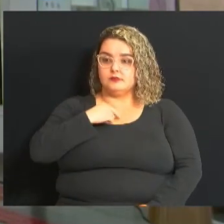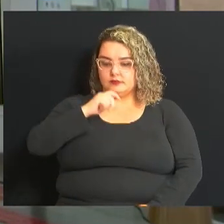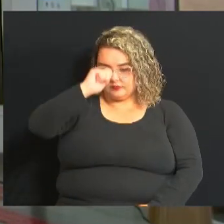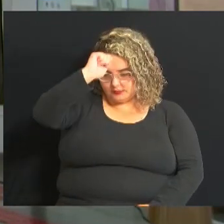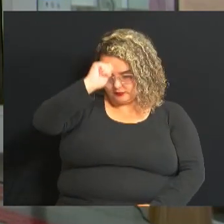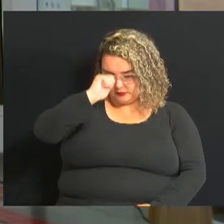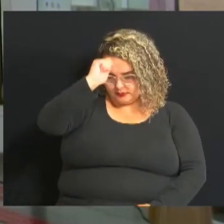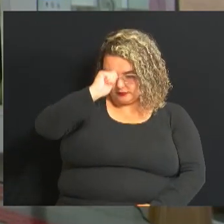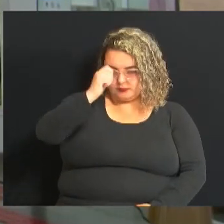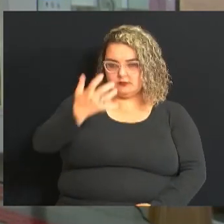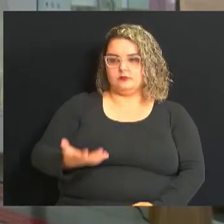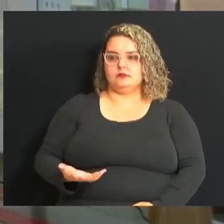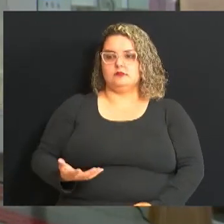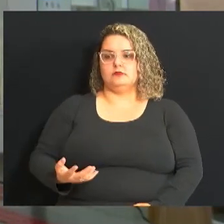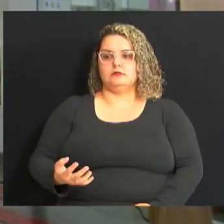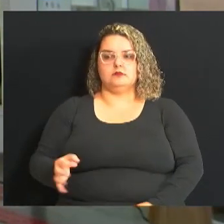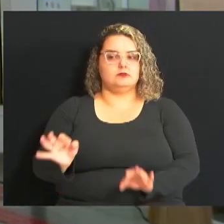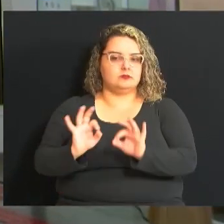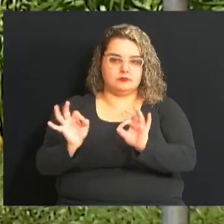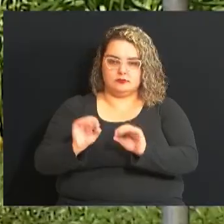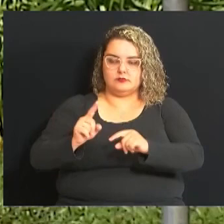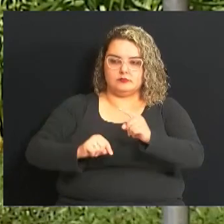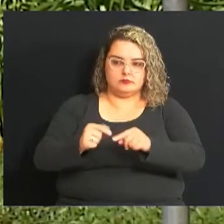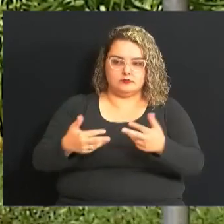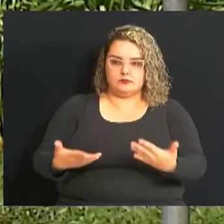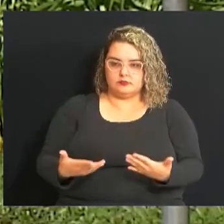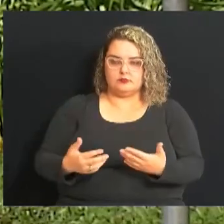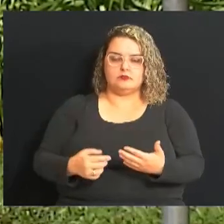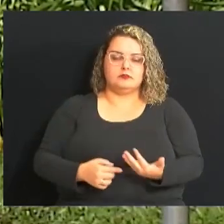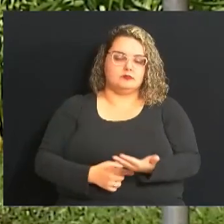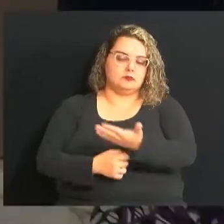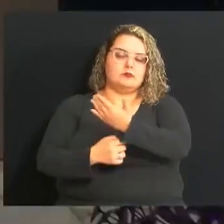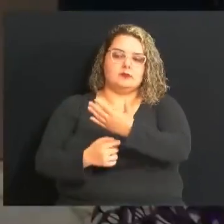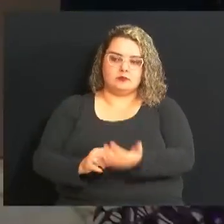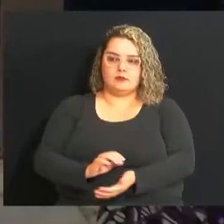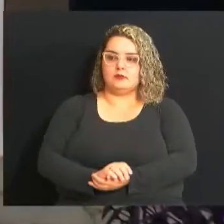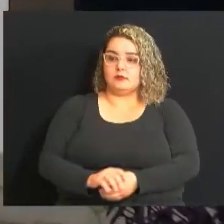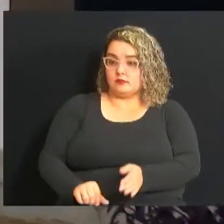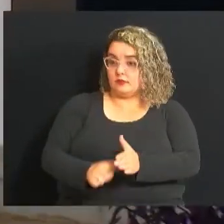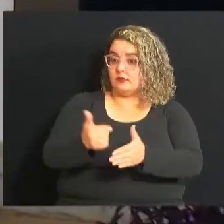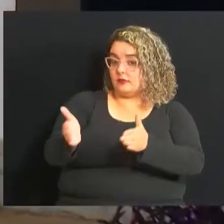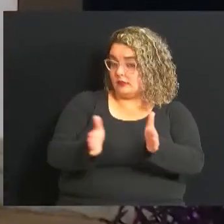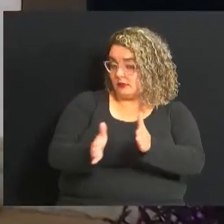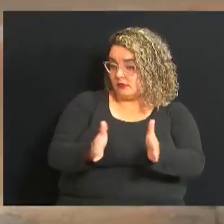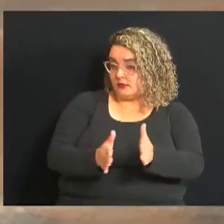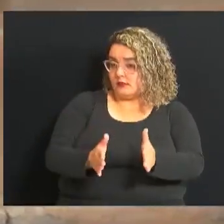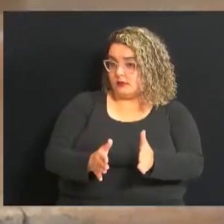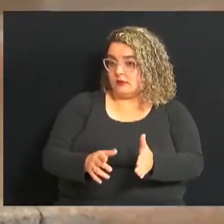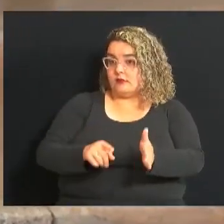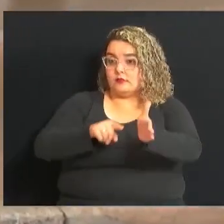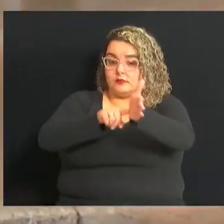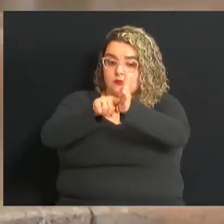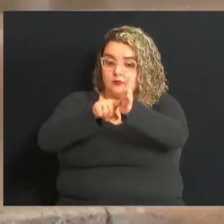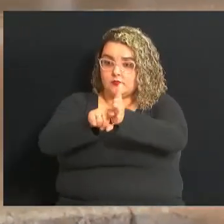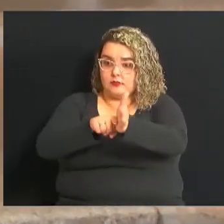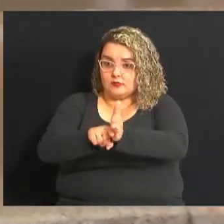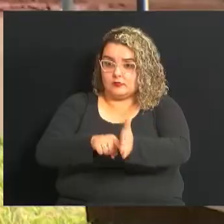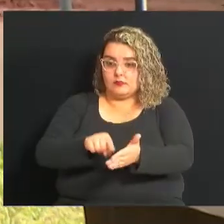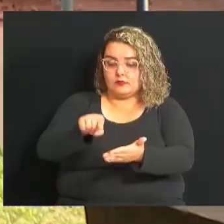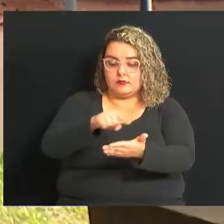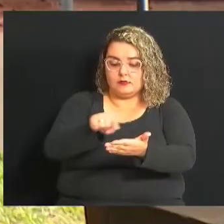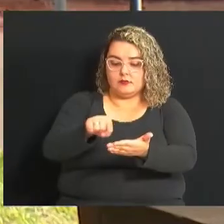pode usar nenhum tipo de equipamento eletrônico. A prova da primeira fase é composta por questões de múltipla